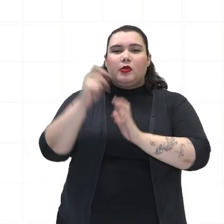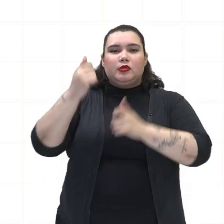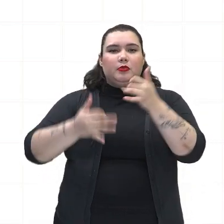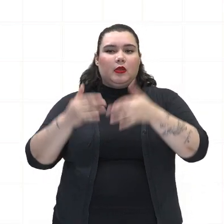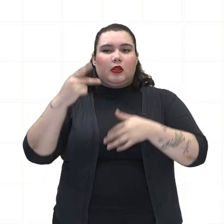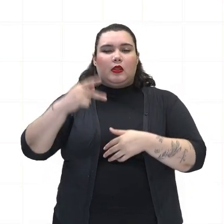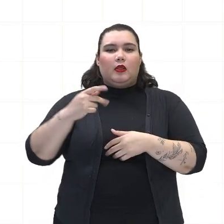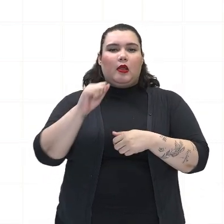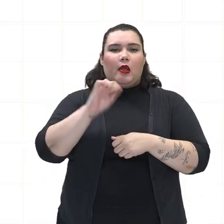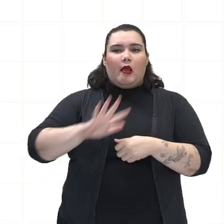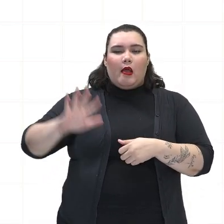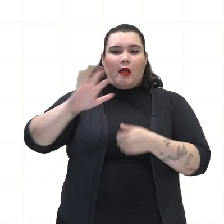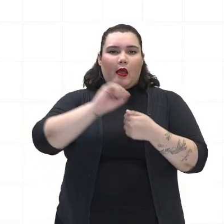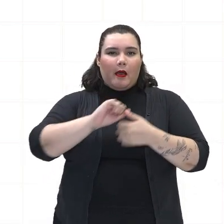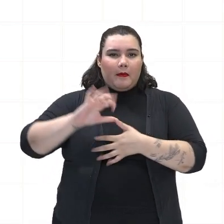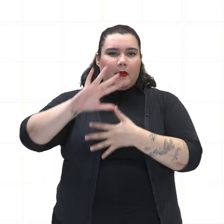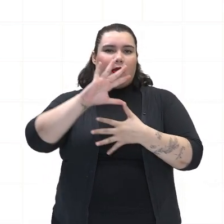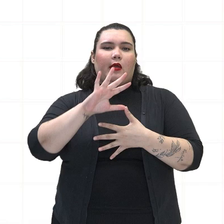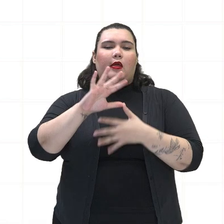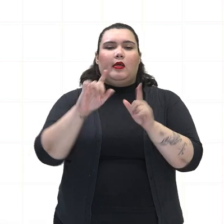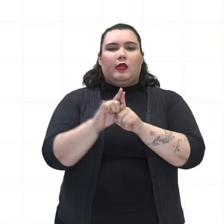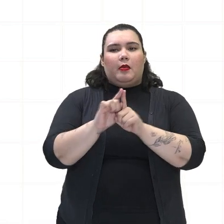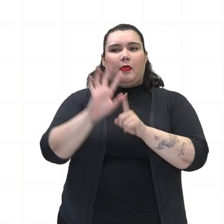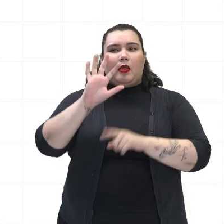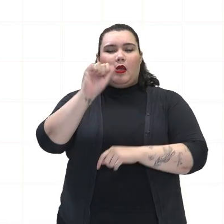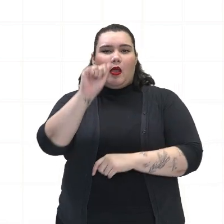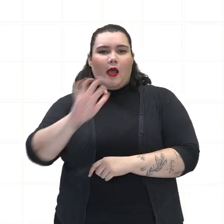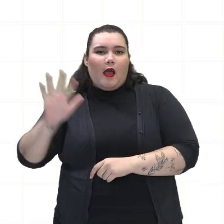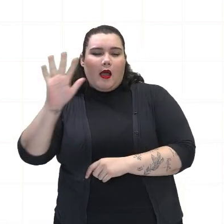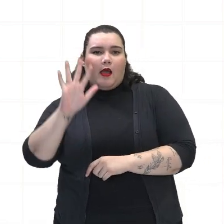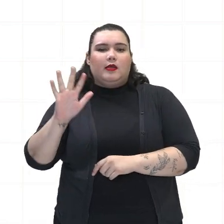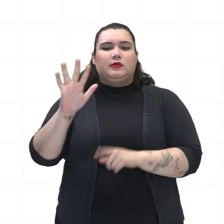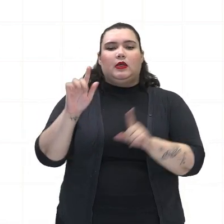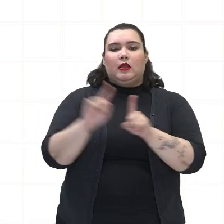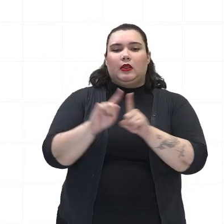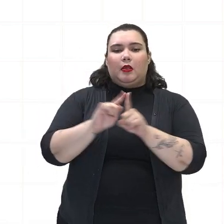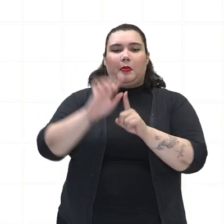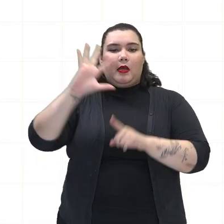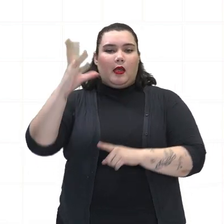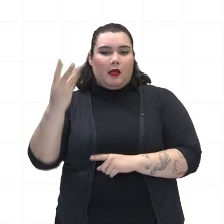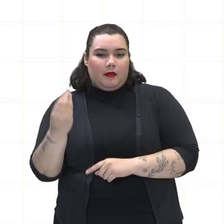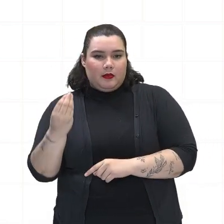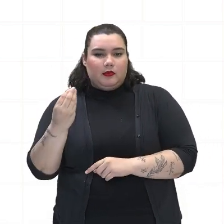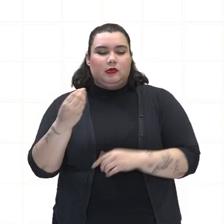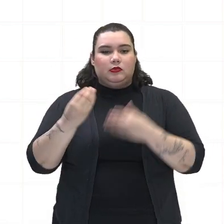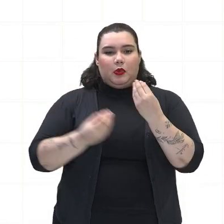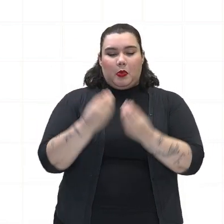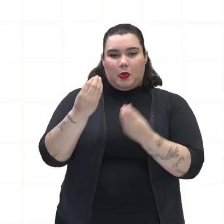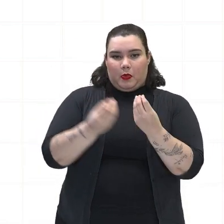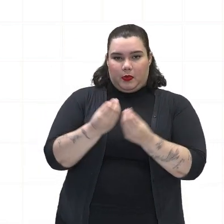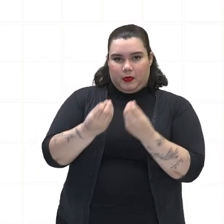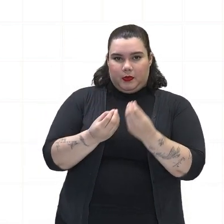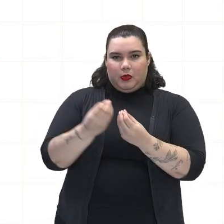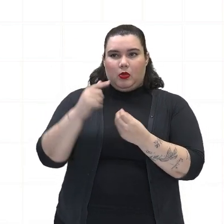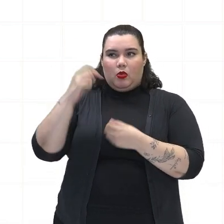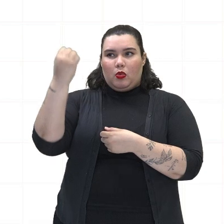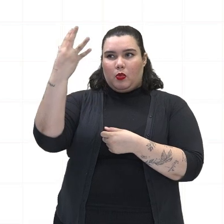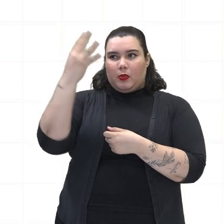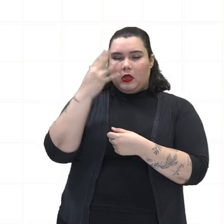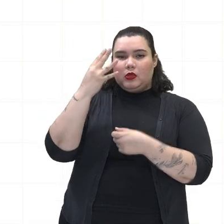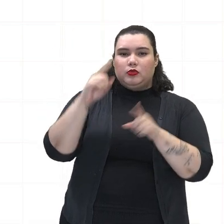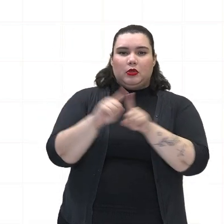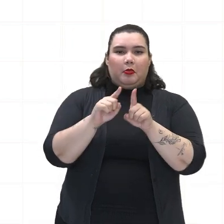continente americano, no continente asiático, né, no continente africano, a partir do pensamento iluminista e também